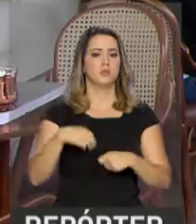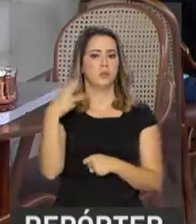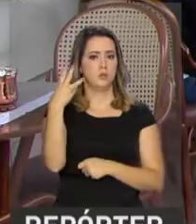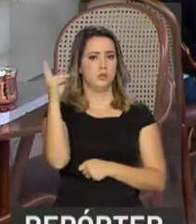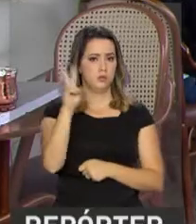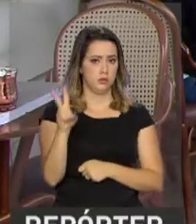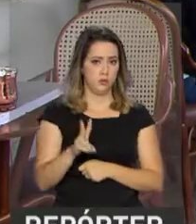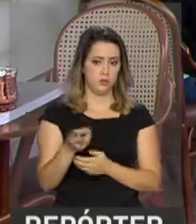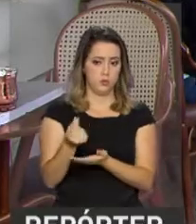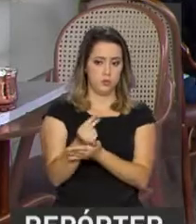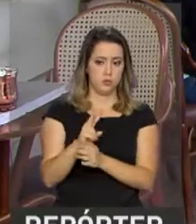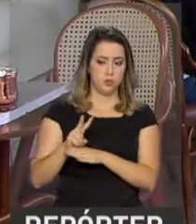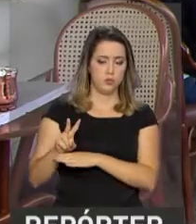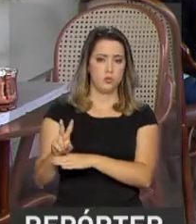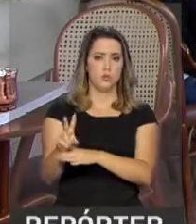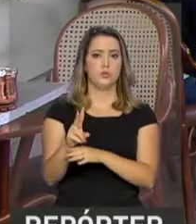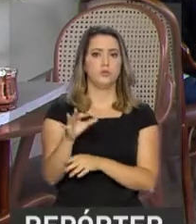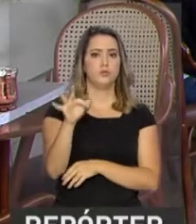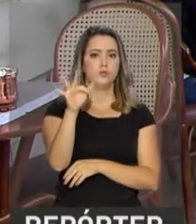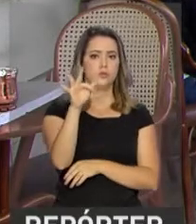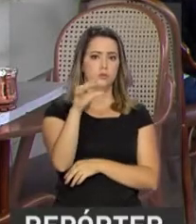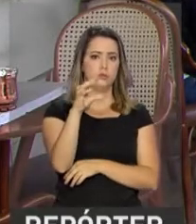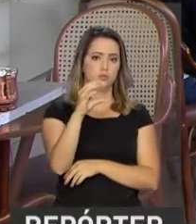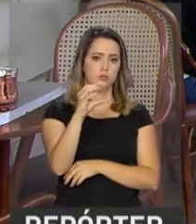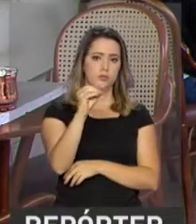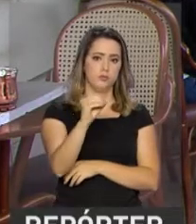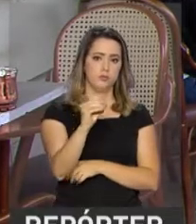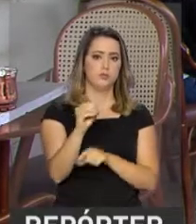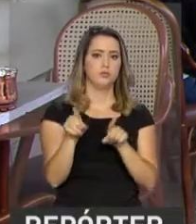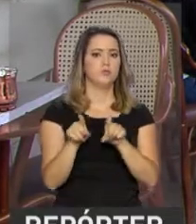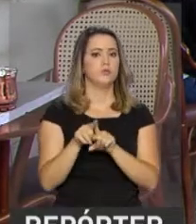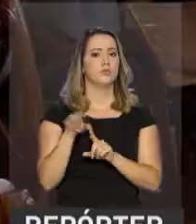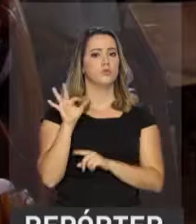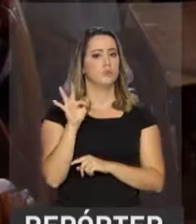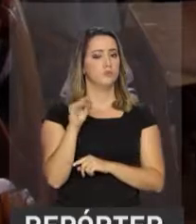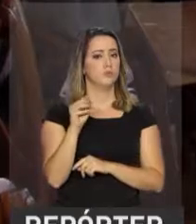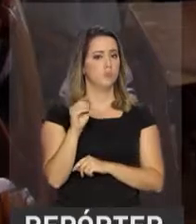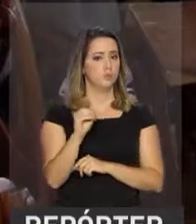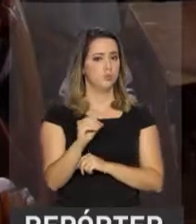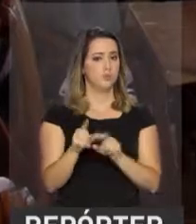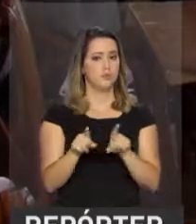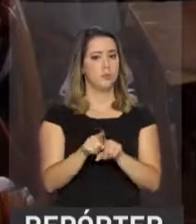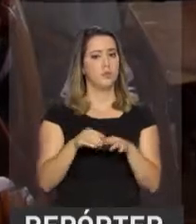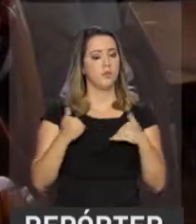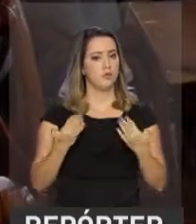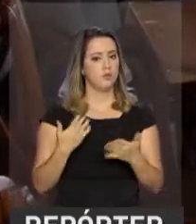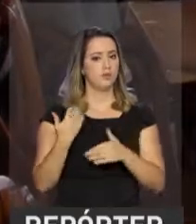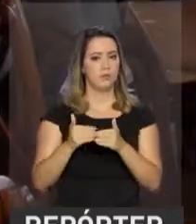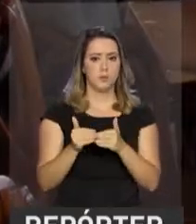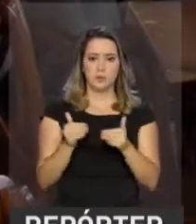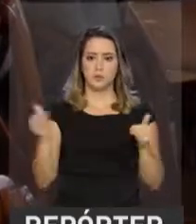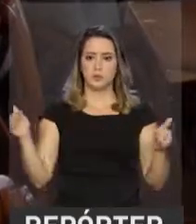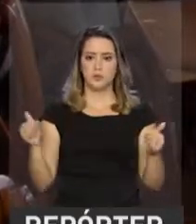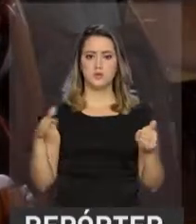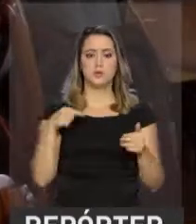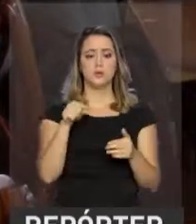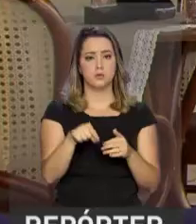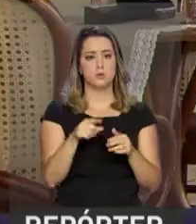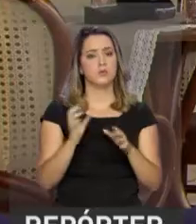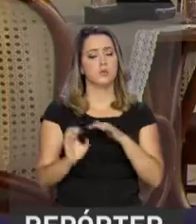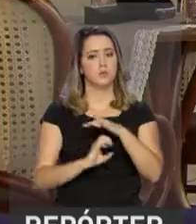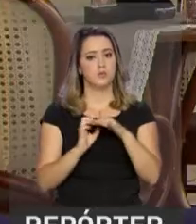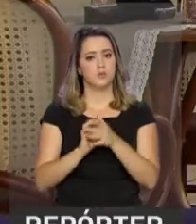aos recursos do fundo constitucional de financiamento do centro-oeste o fc ó para ampliar o negócio